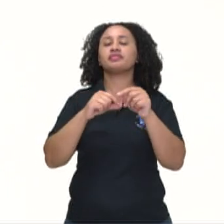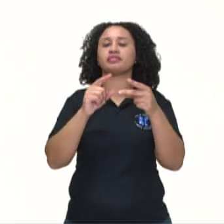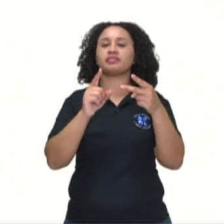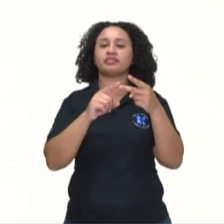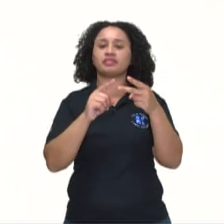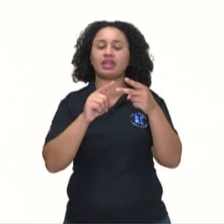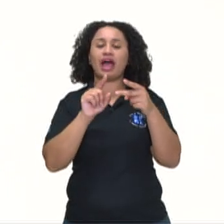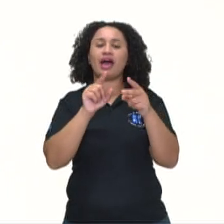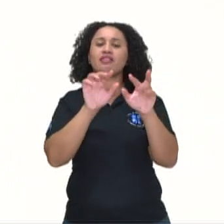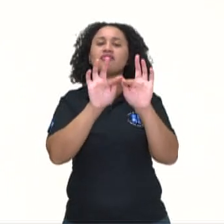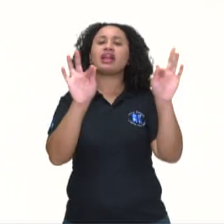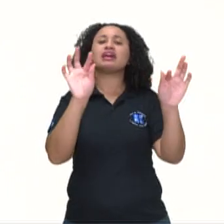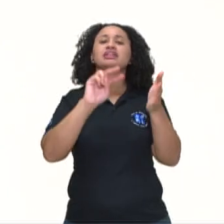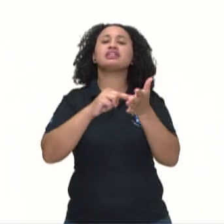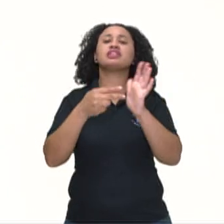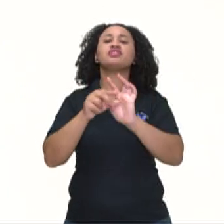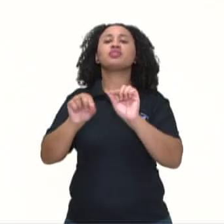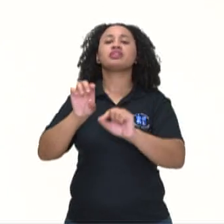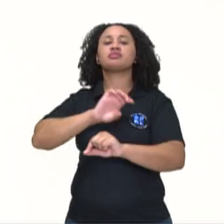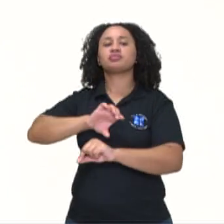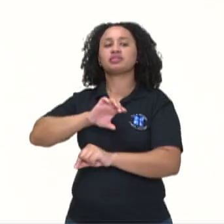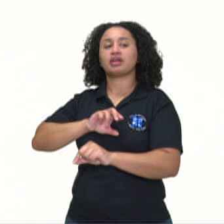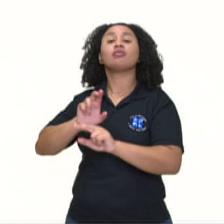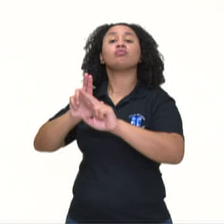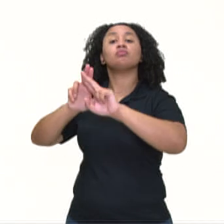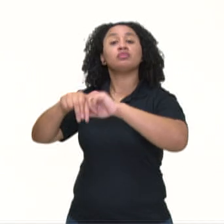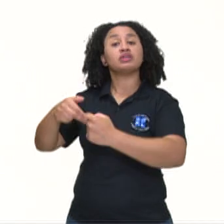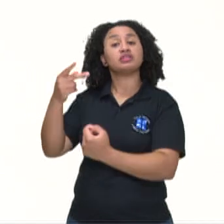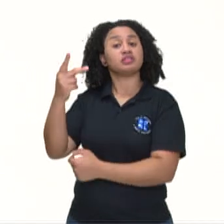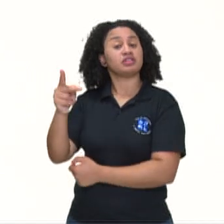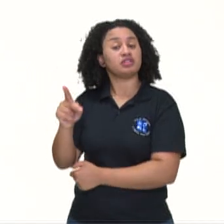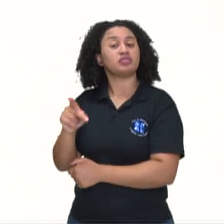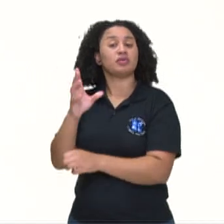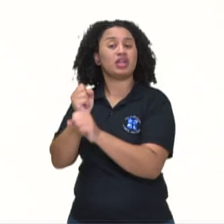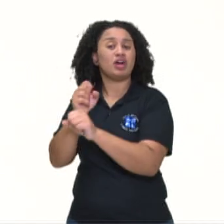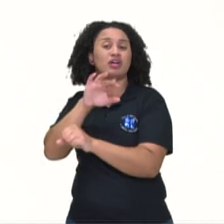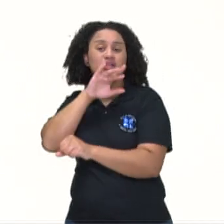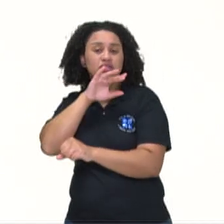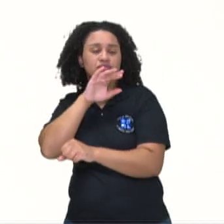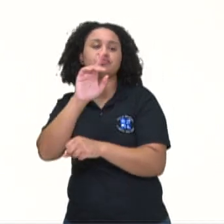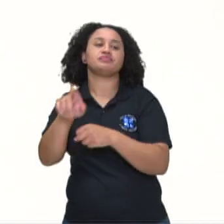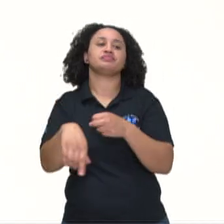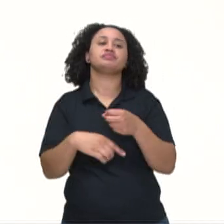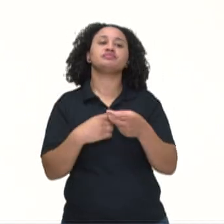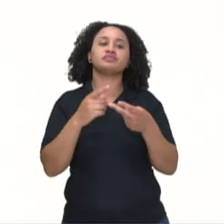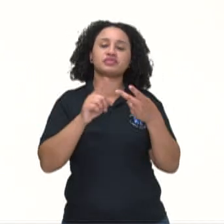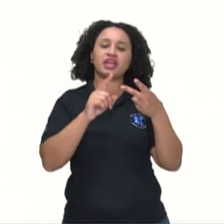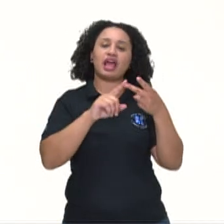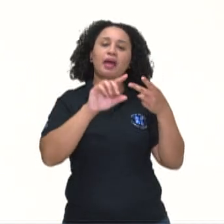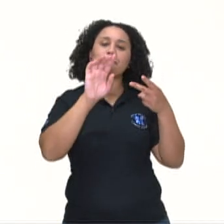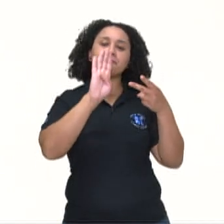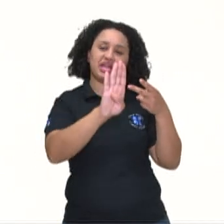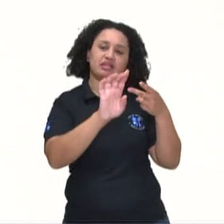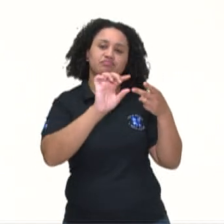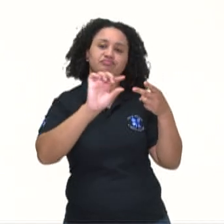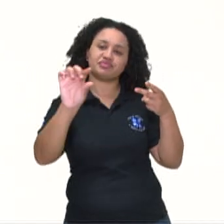A ideia dessa frase é por isso que suas notas estão ruins. She's flunking out of